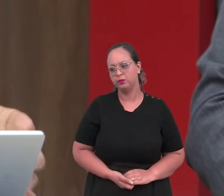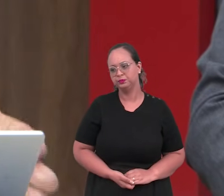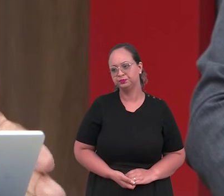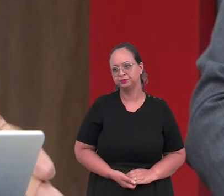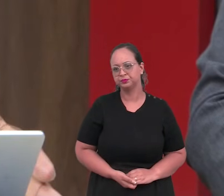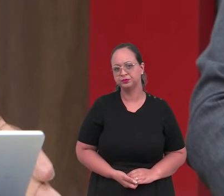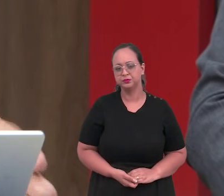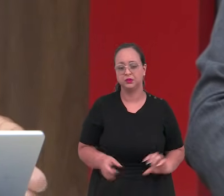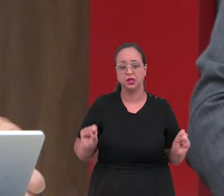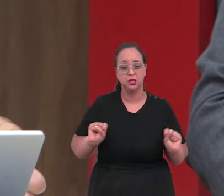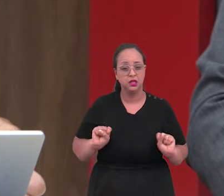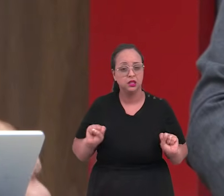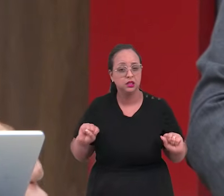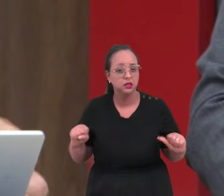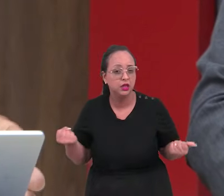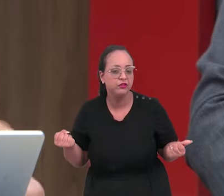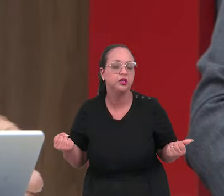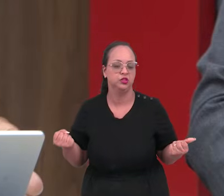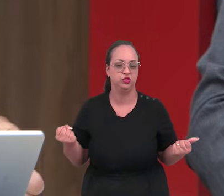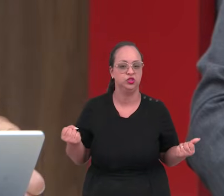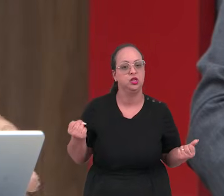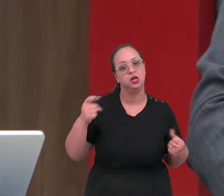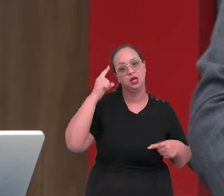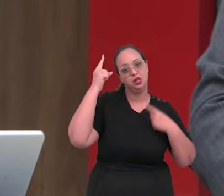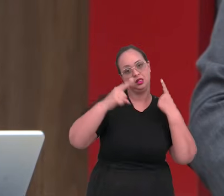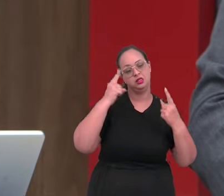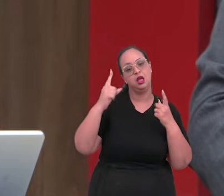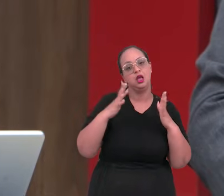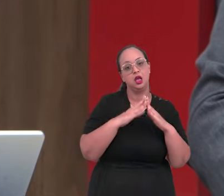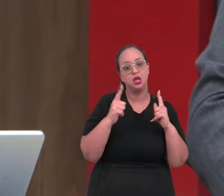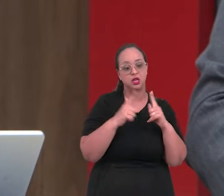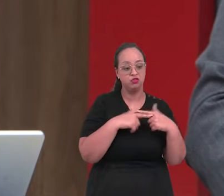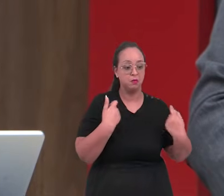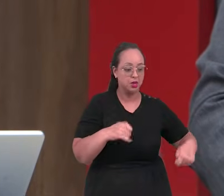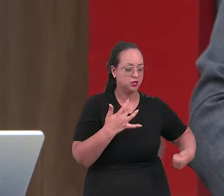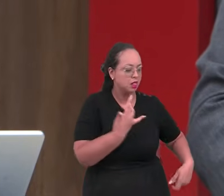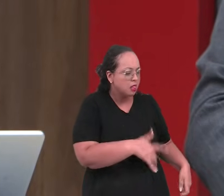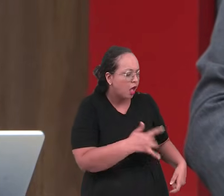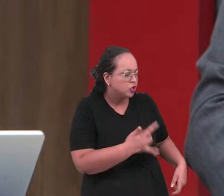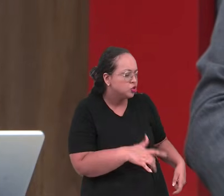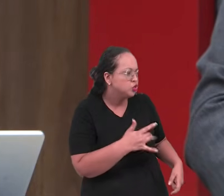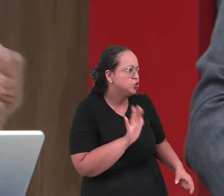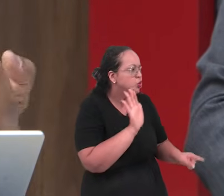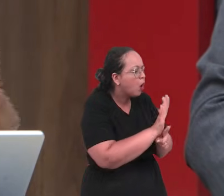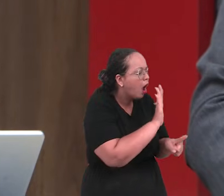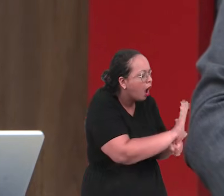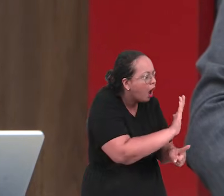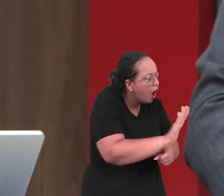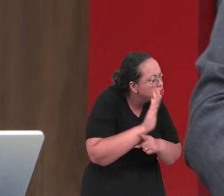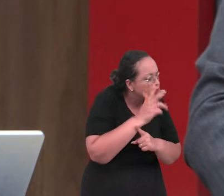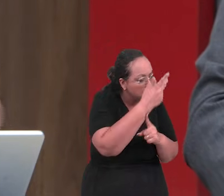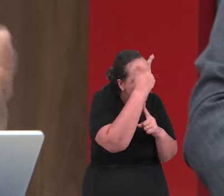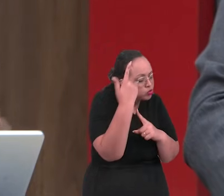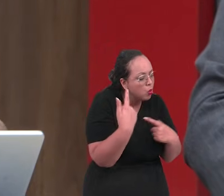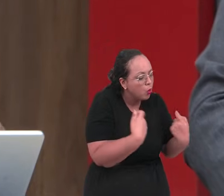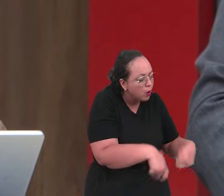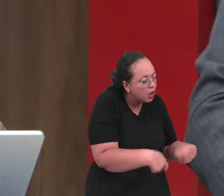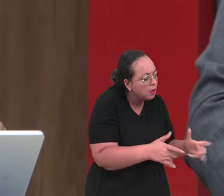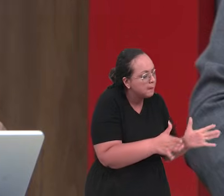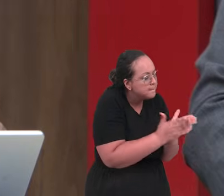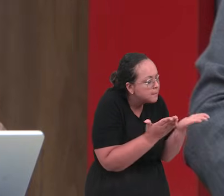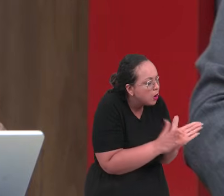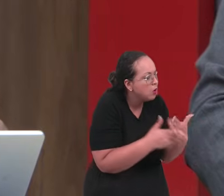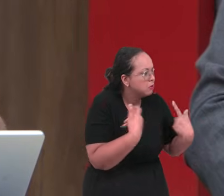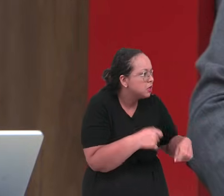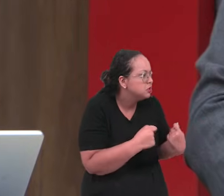Eles defendiam, muitos deles defendiam a necessidade da igreja voltasse aos necessitados e não estar esbanjando. Havia um esbanjamento